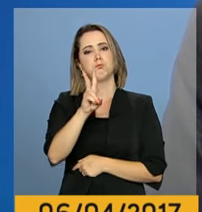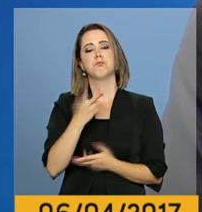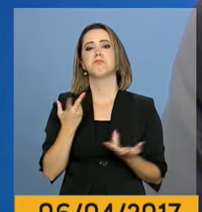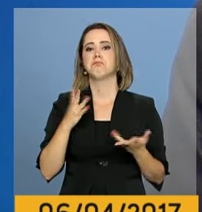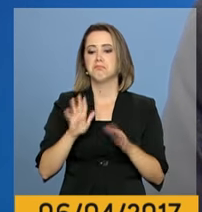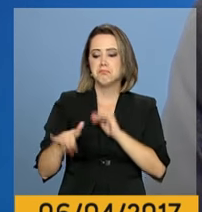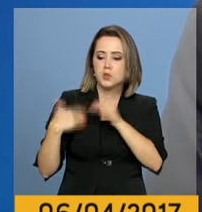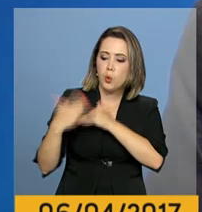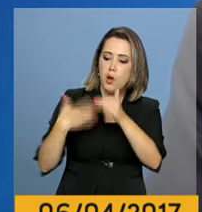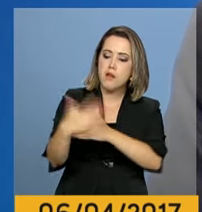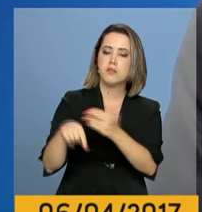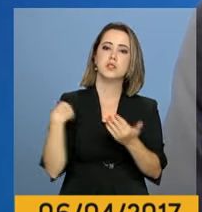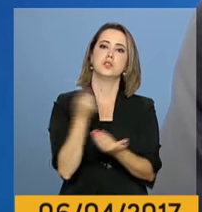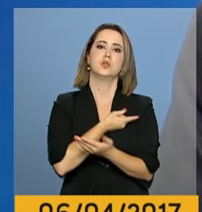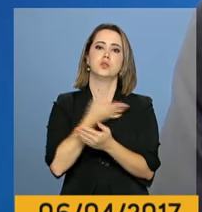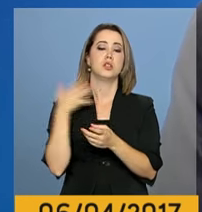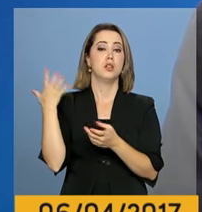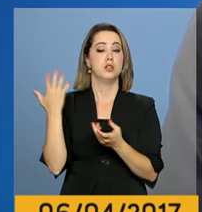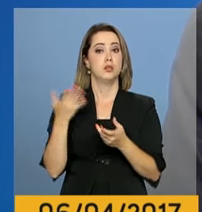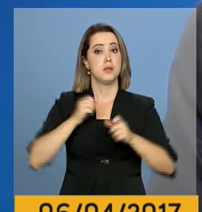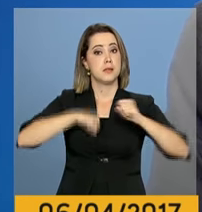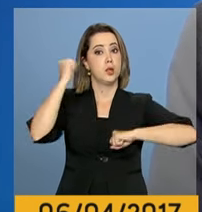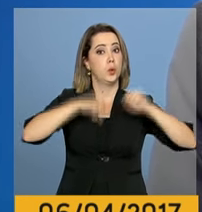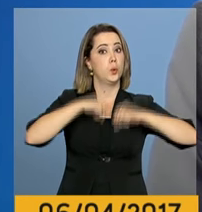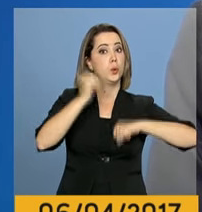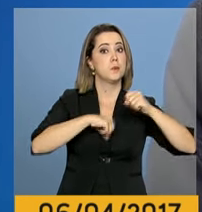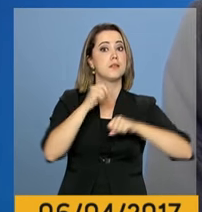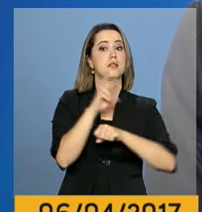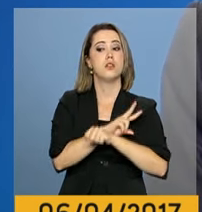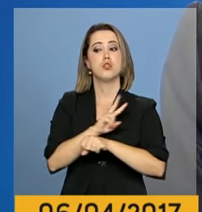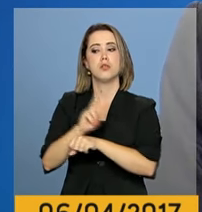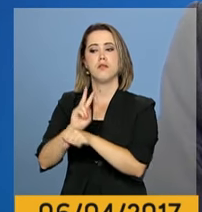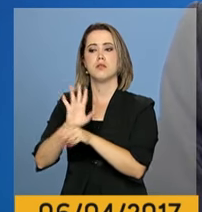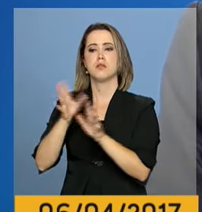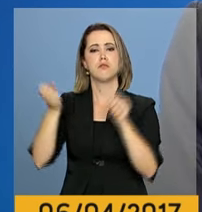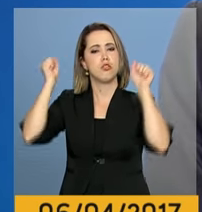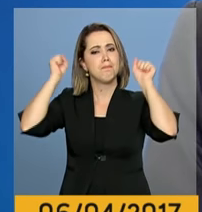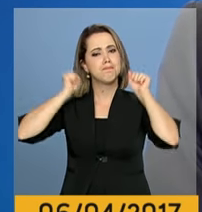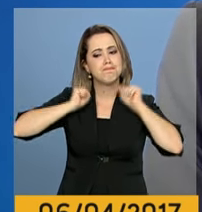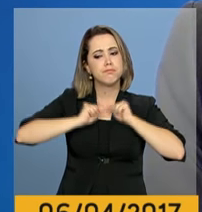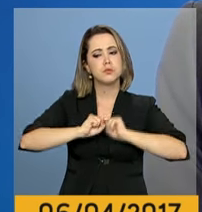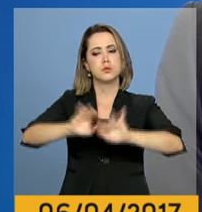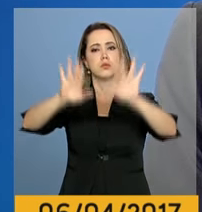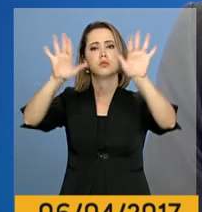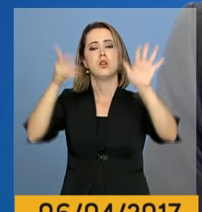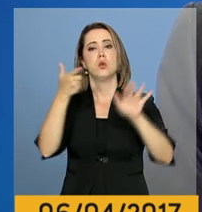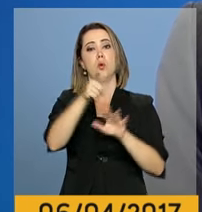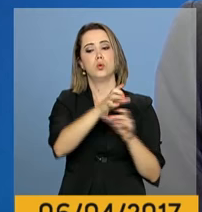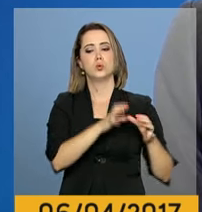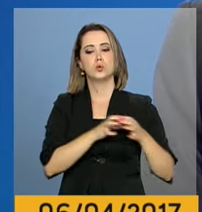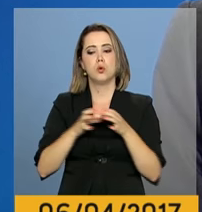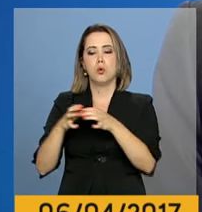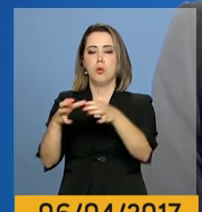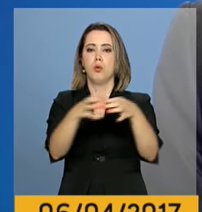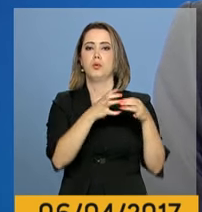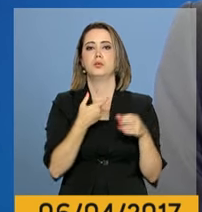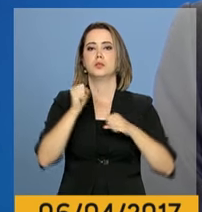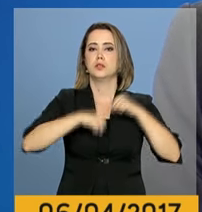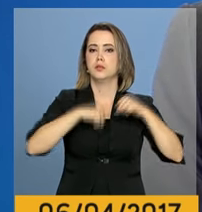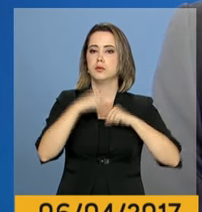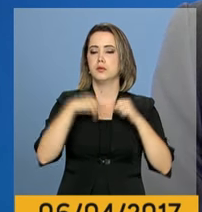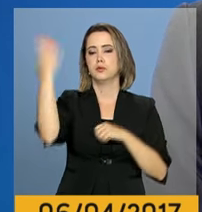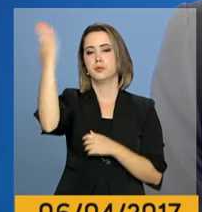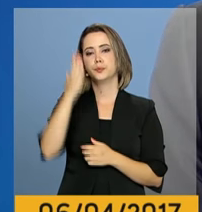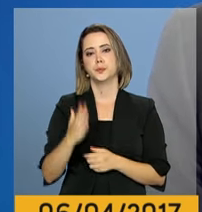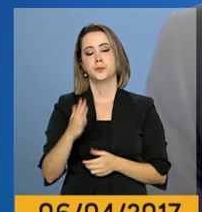o avanço de nossa base industrial de defesa, que transborda para outros setores da indústria